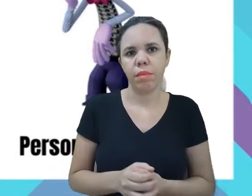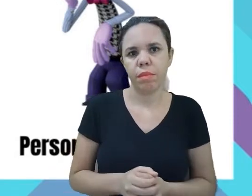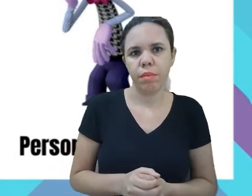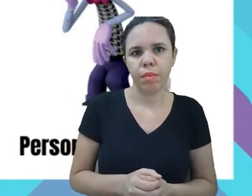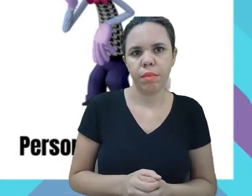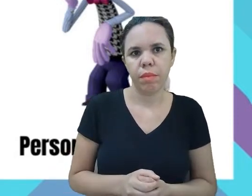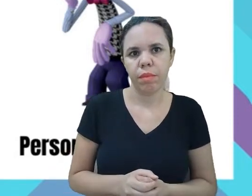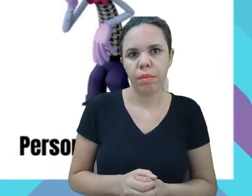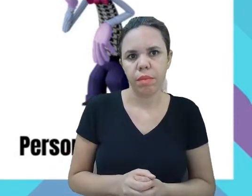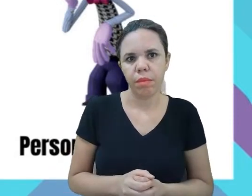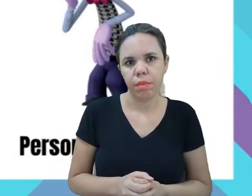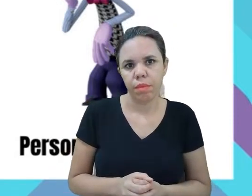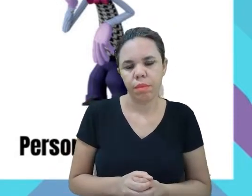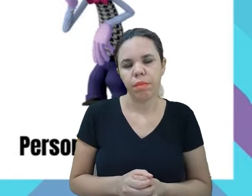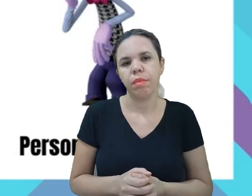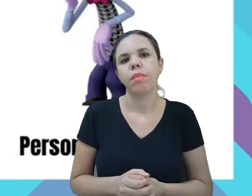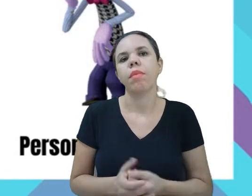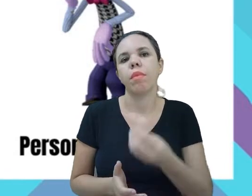rejeição.